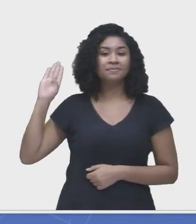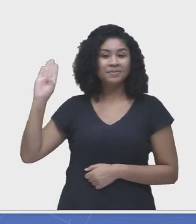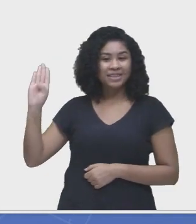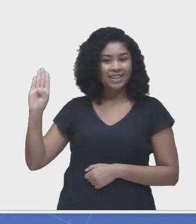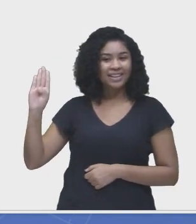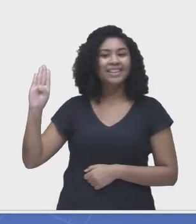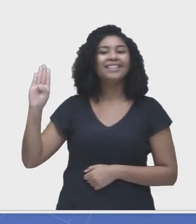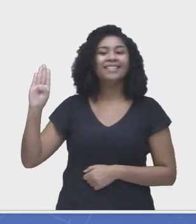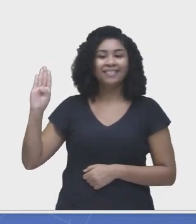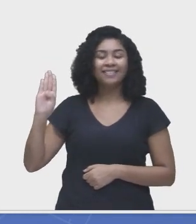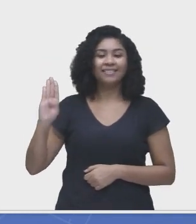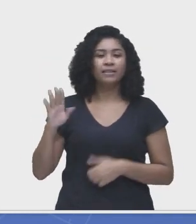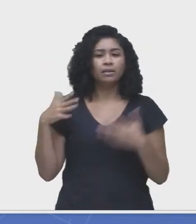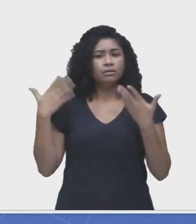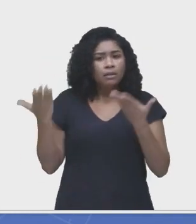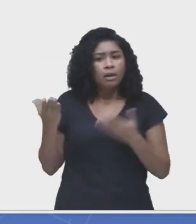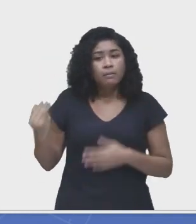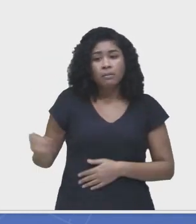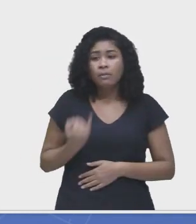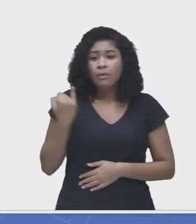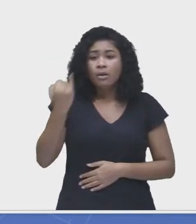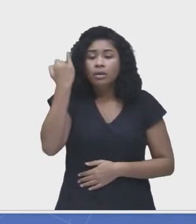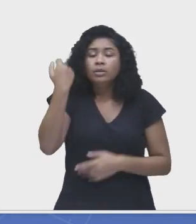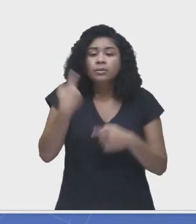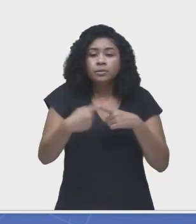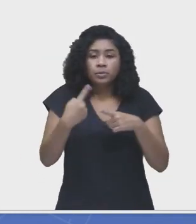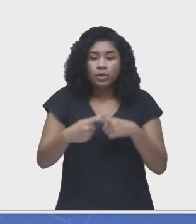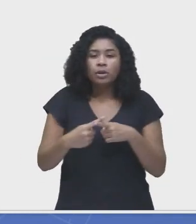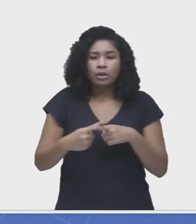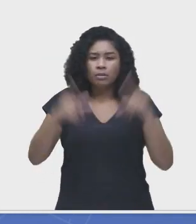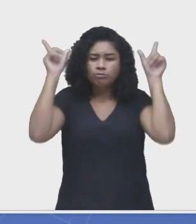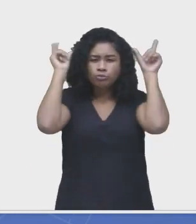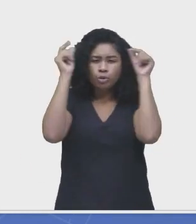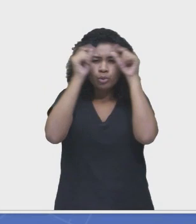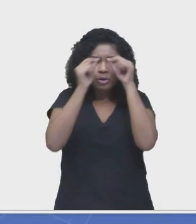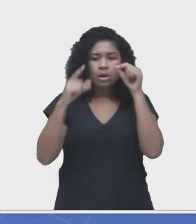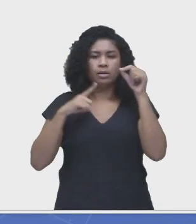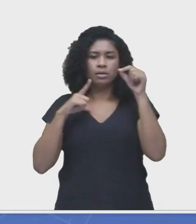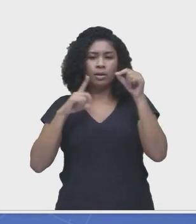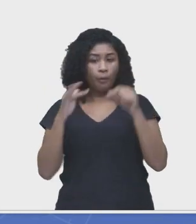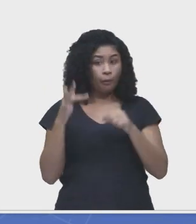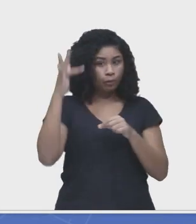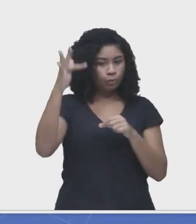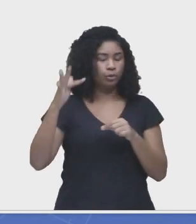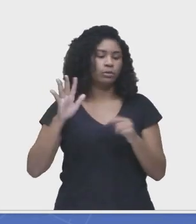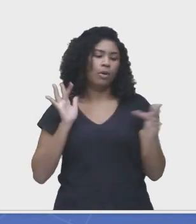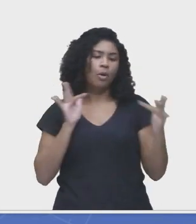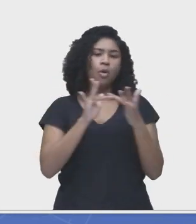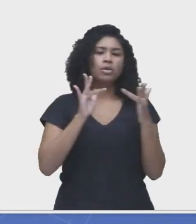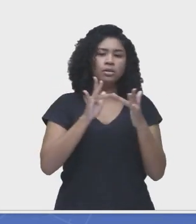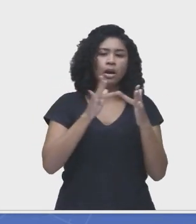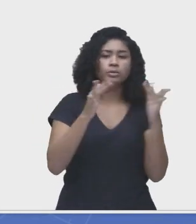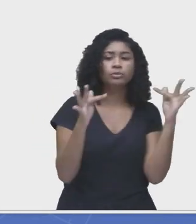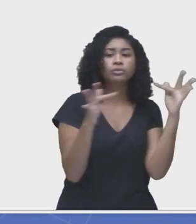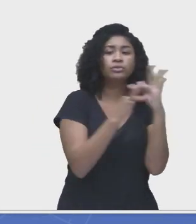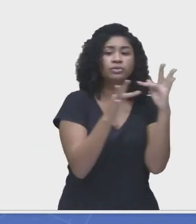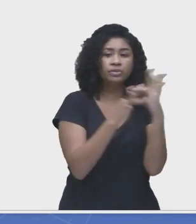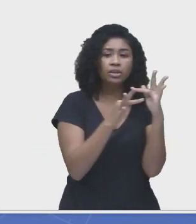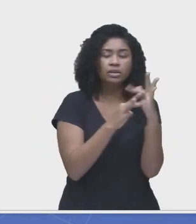E isso vai ser muito importante porque quando os gregos tiverem contato com os fenícios, eles vão fazer o quê? Eles